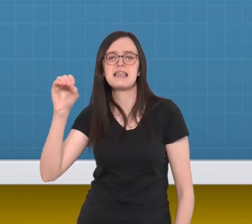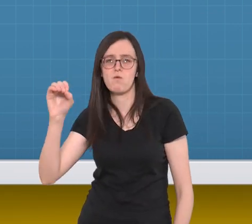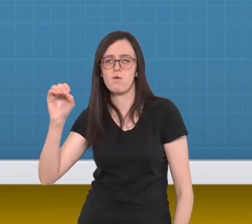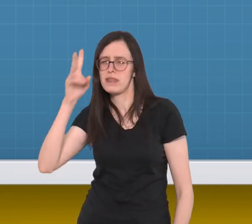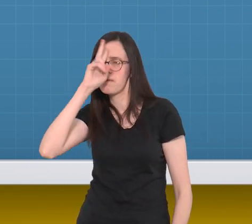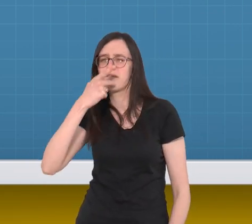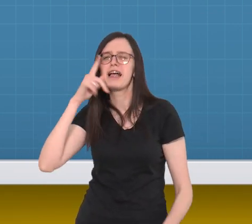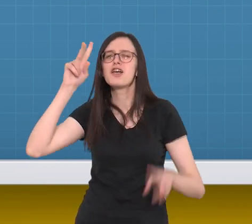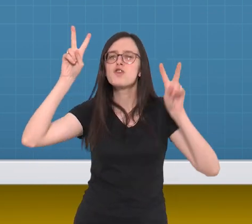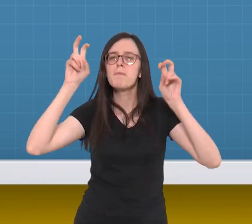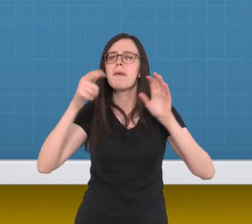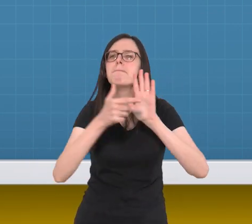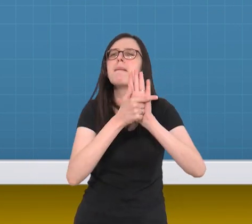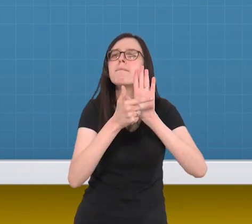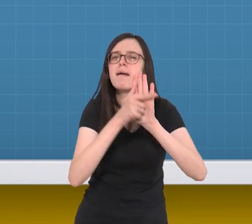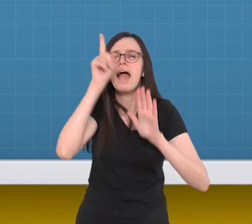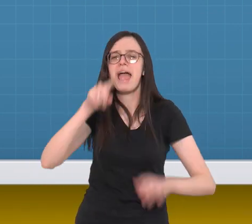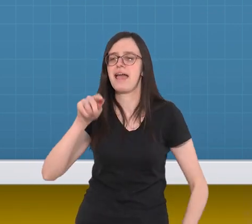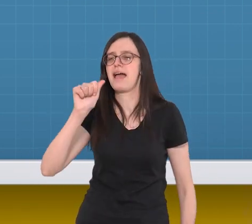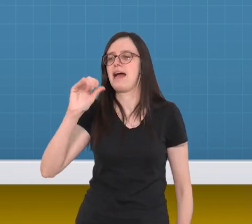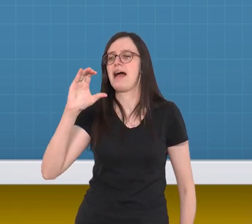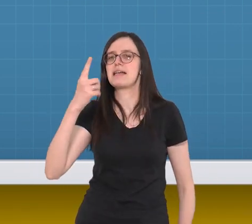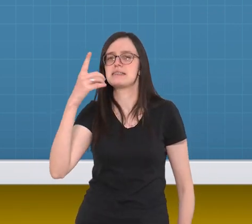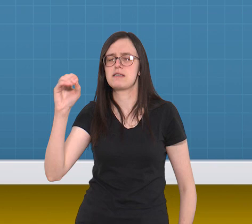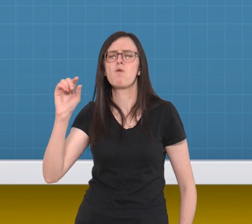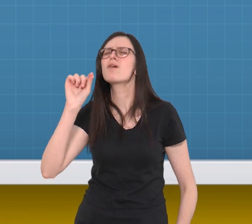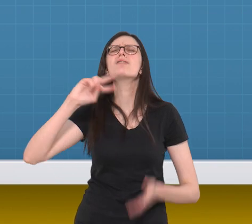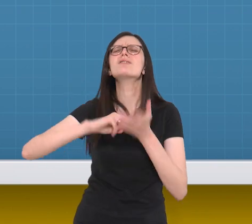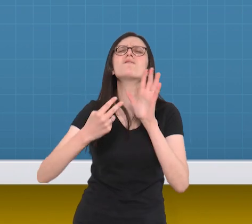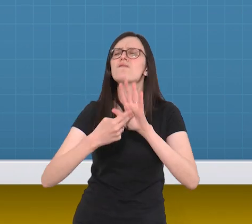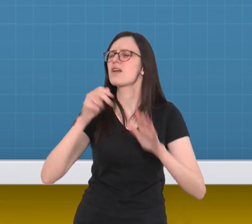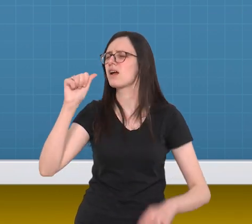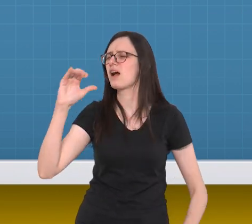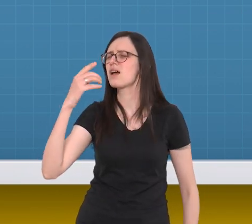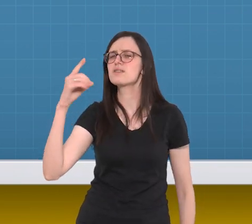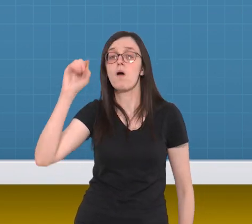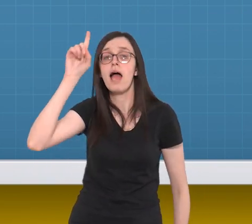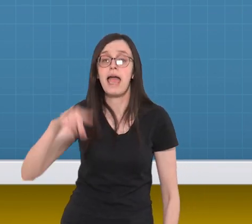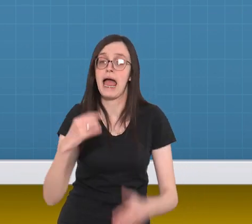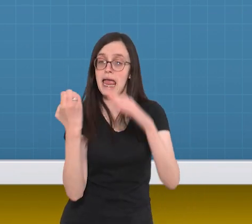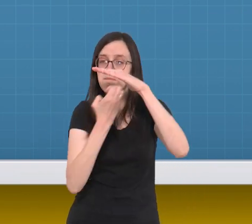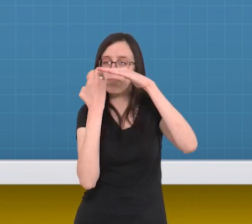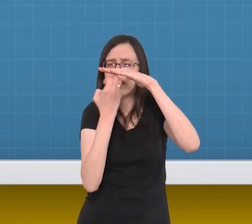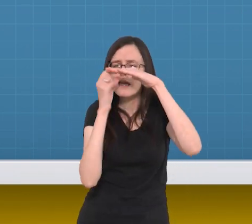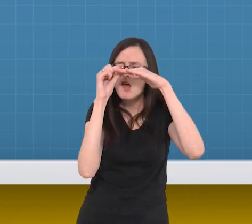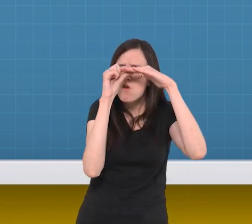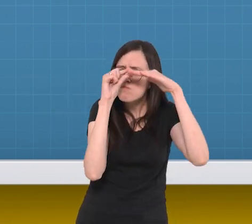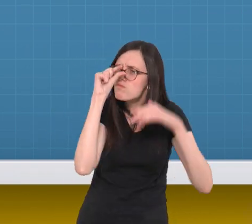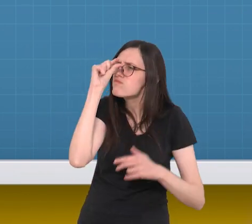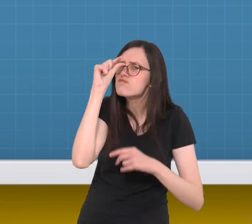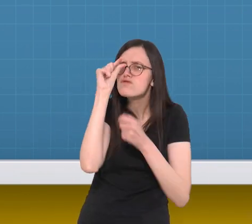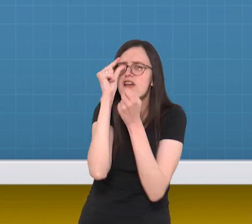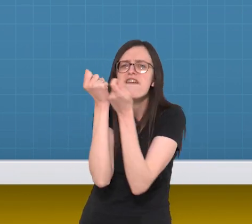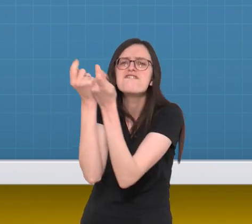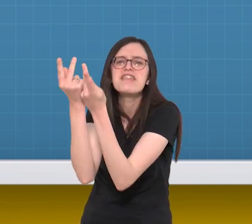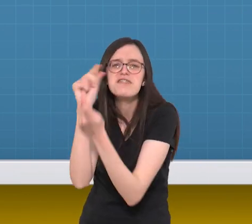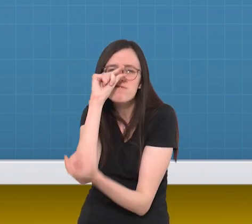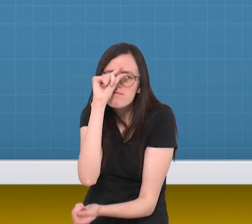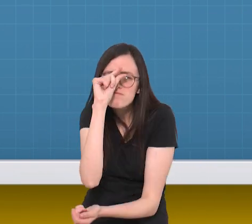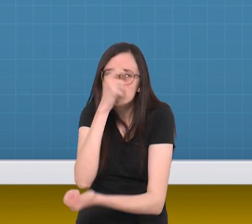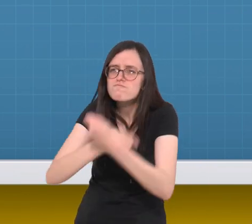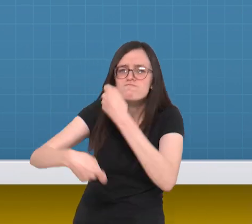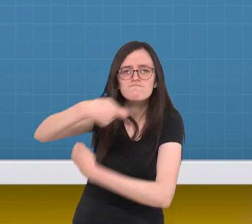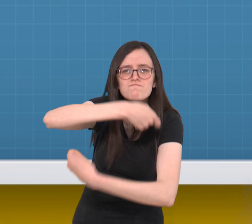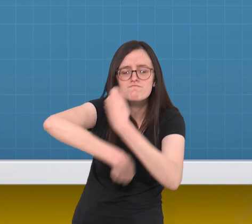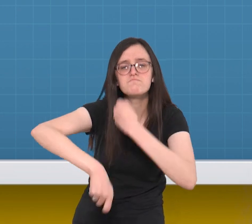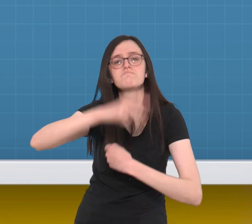que eu falei dos papéis, das ações, né? Que significa uma partezinha dela? Lá dentro é negociado isso, é comercializado, é